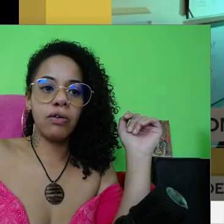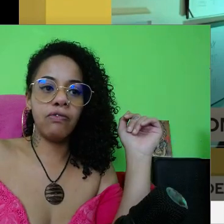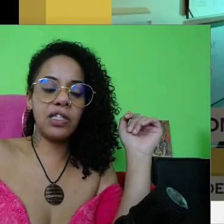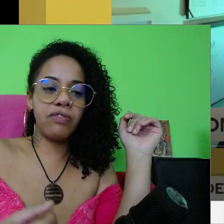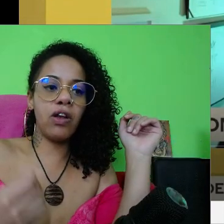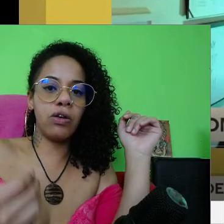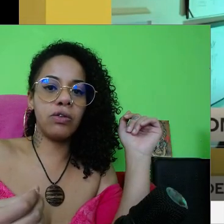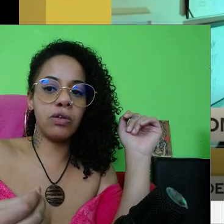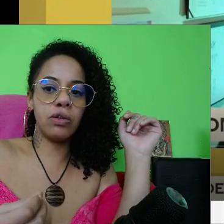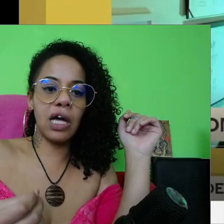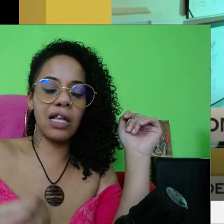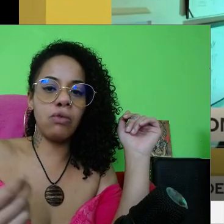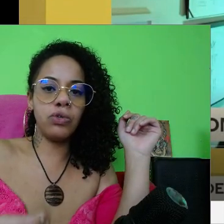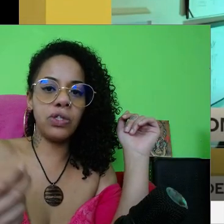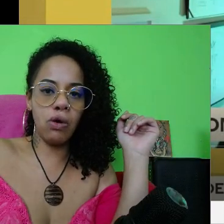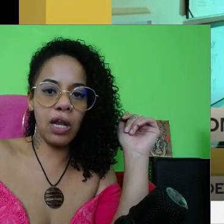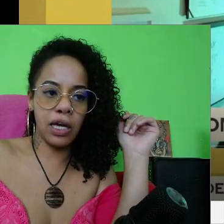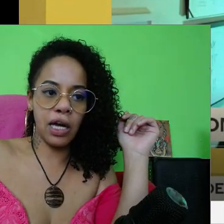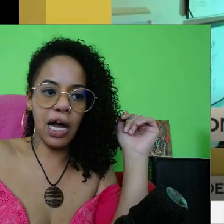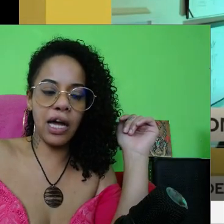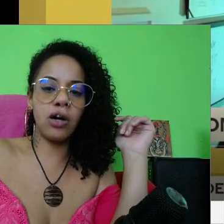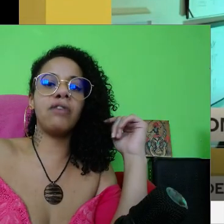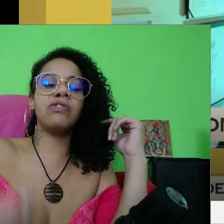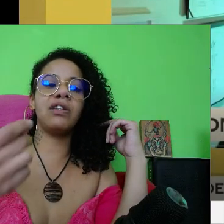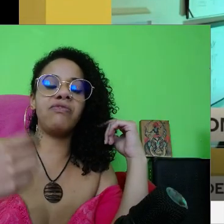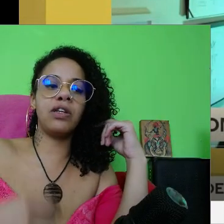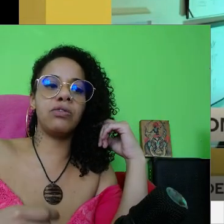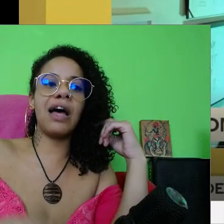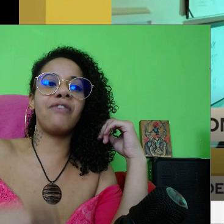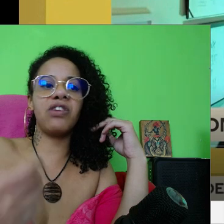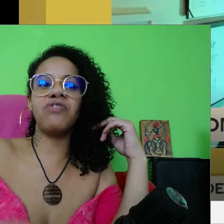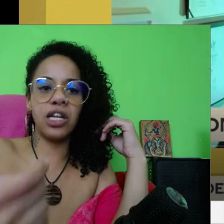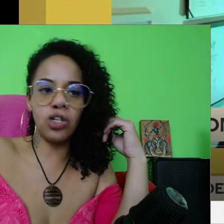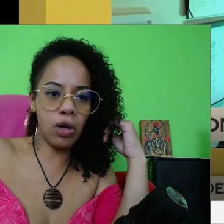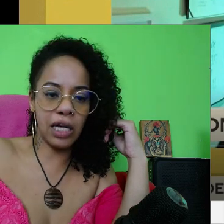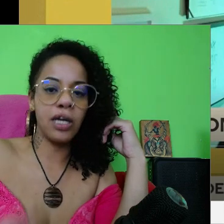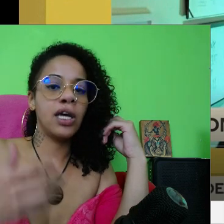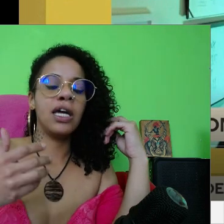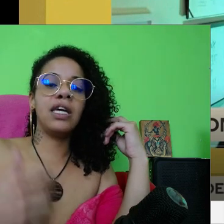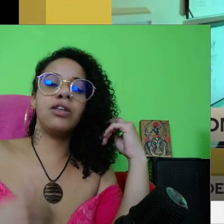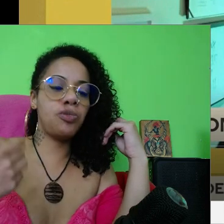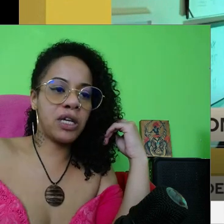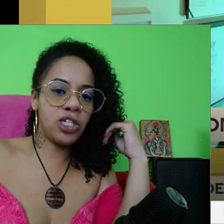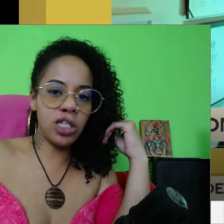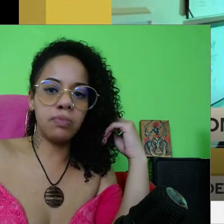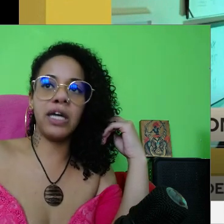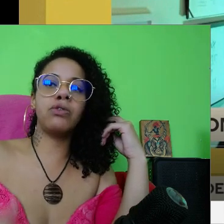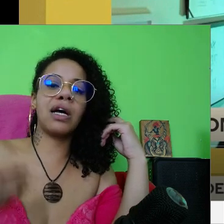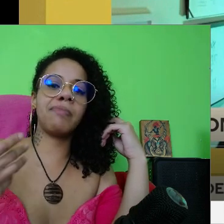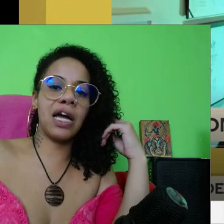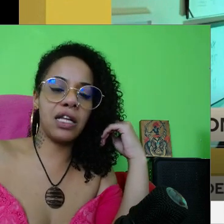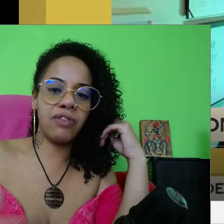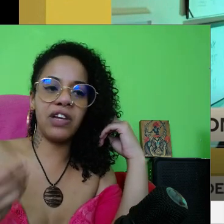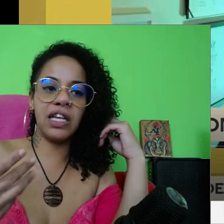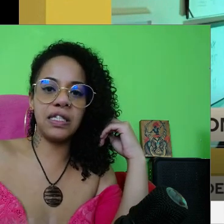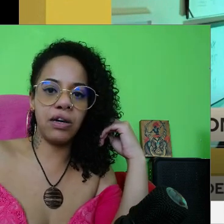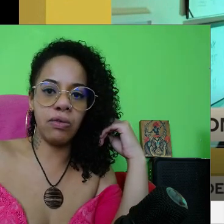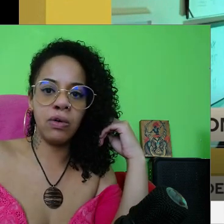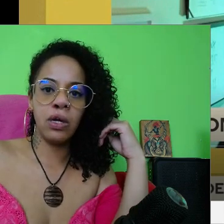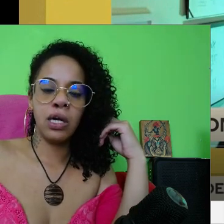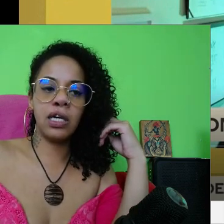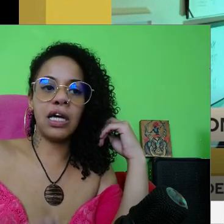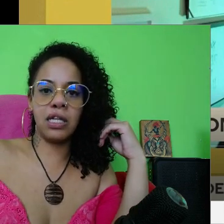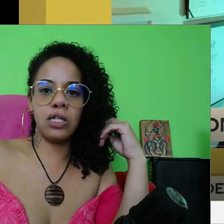você que falou cada um no seu rolê aí agora você tá falando Ah vem falar de rolê e de petismo aí do camarada que